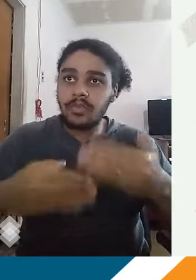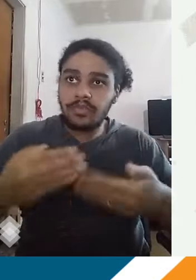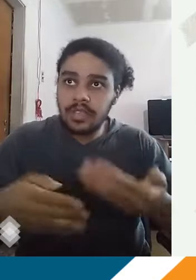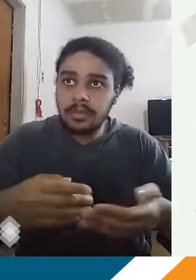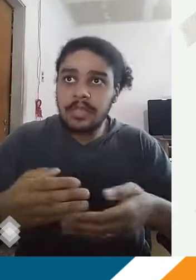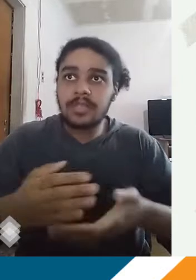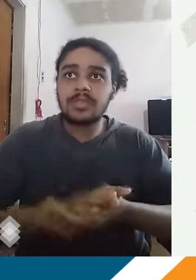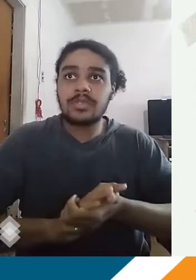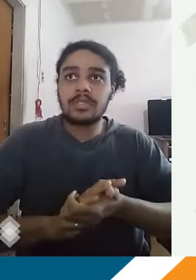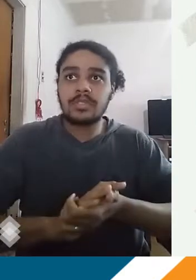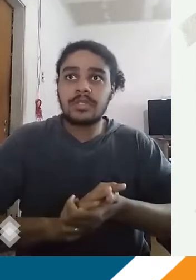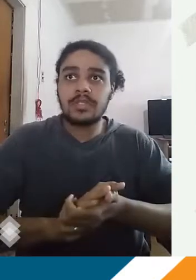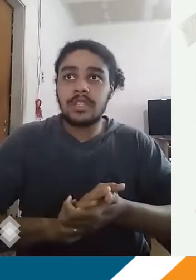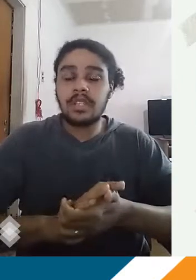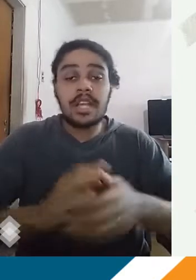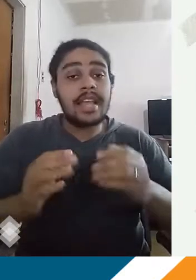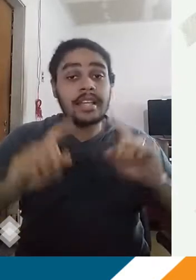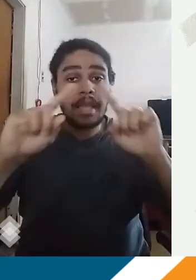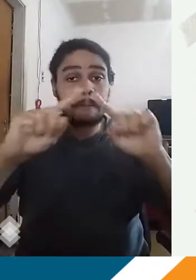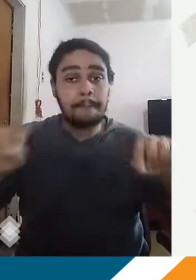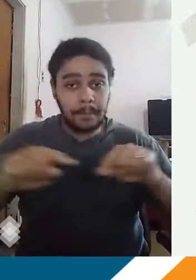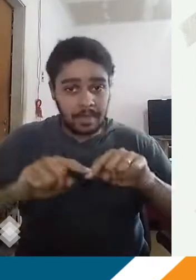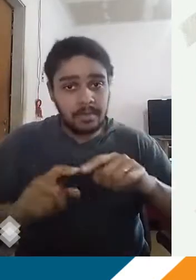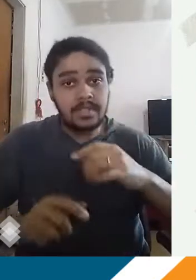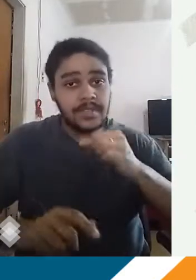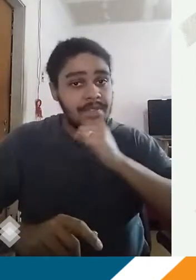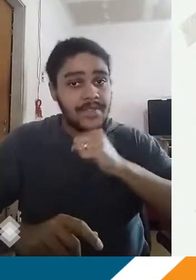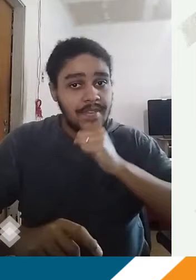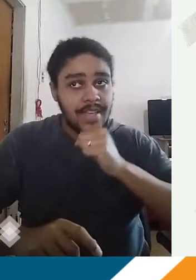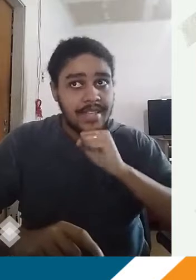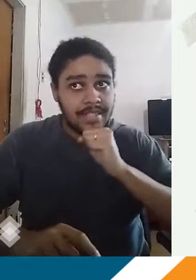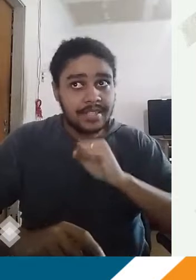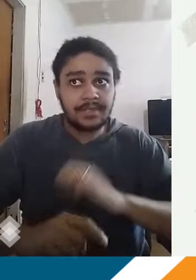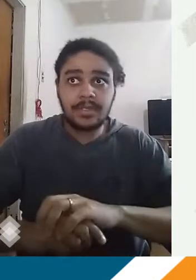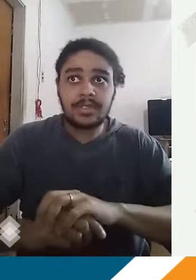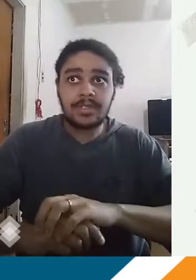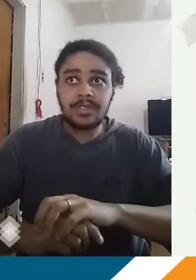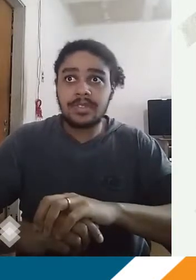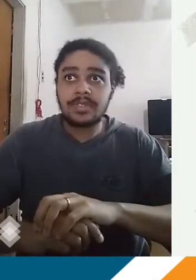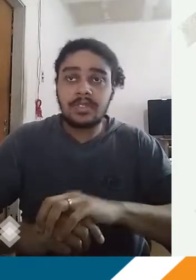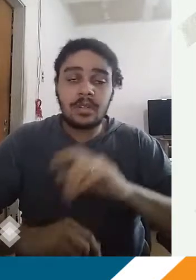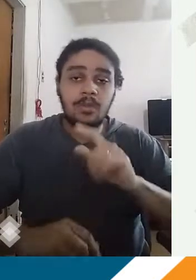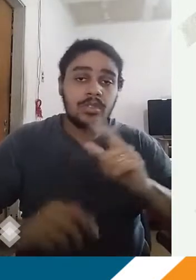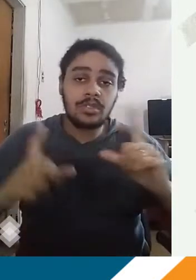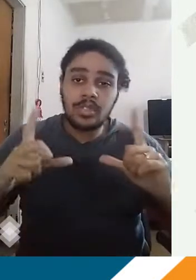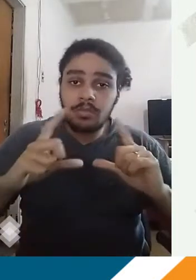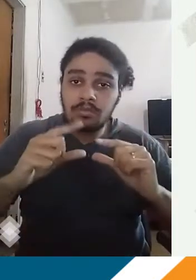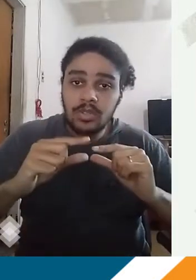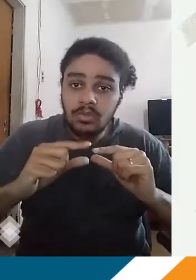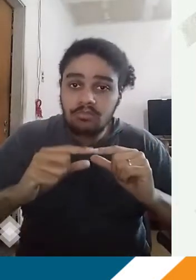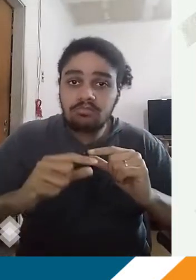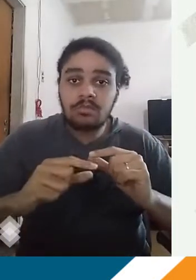de um país em desenvolvimento emergente. E a pirâmide envelhecida, que apresenta a base estreita, representando redução